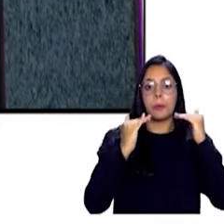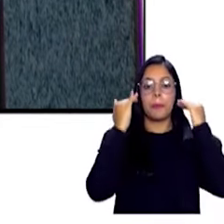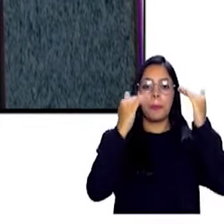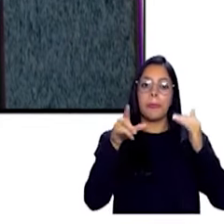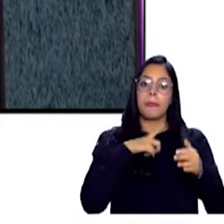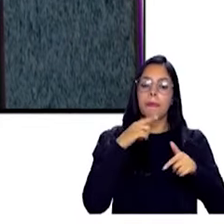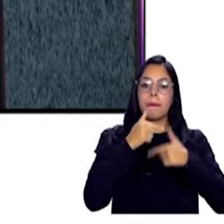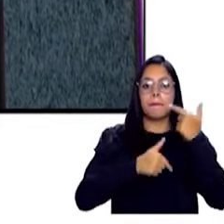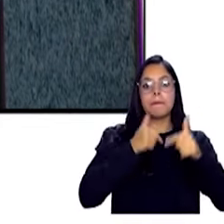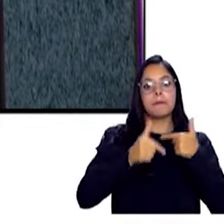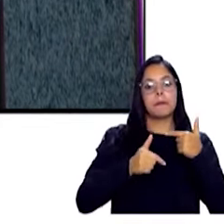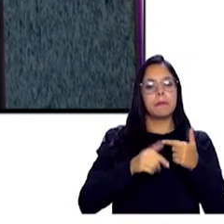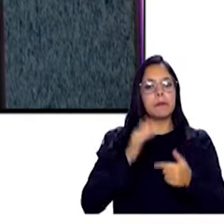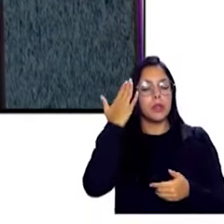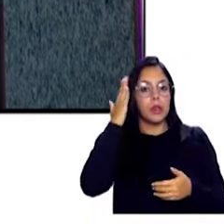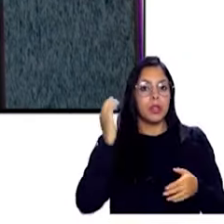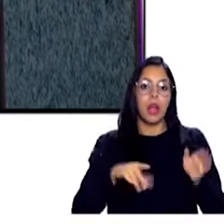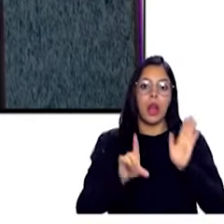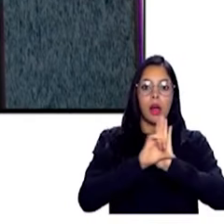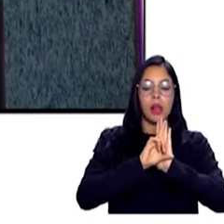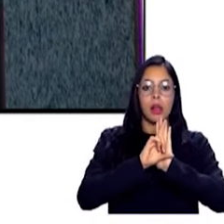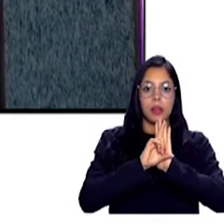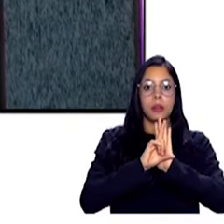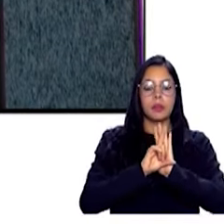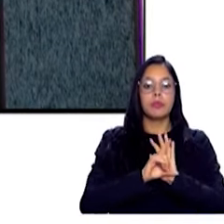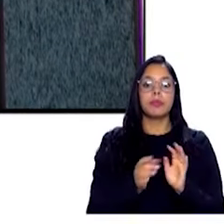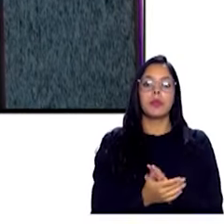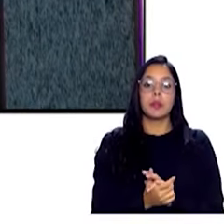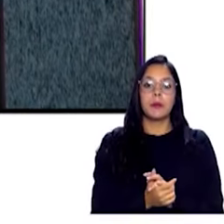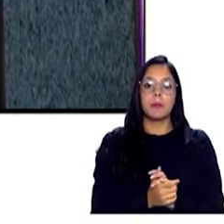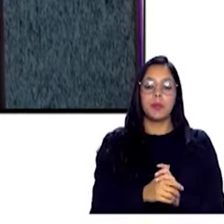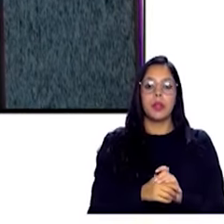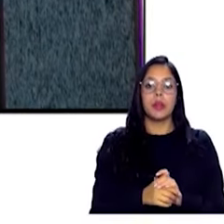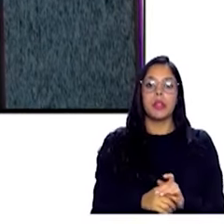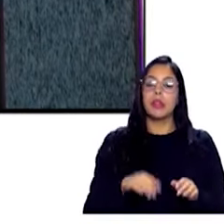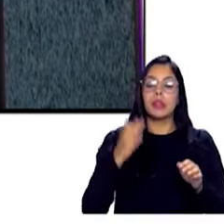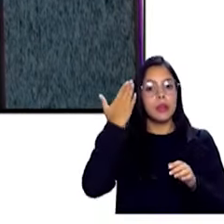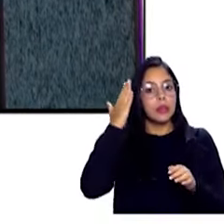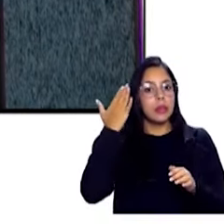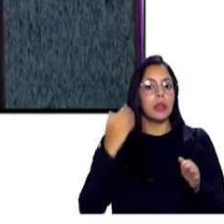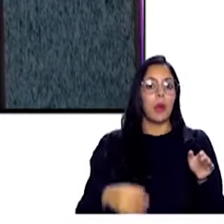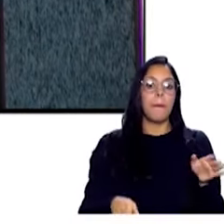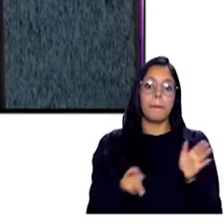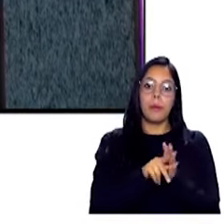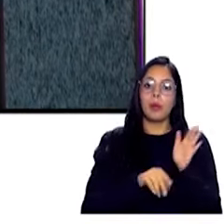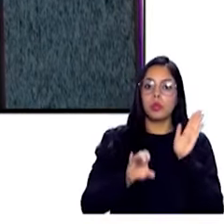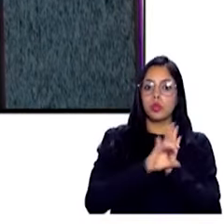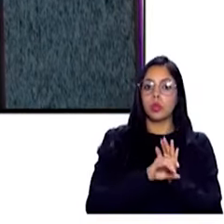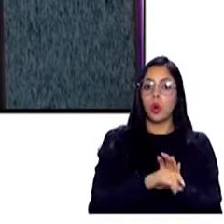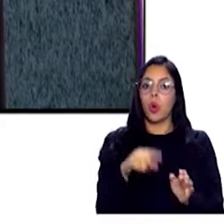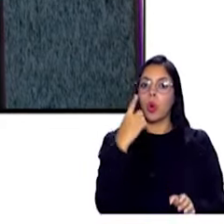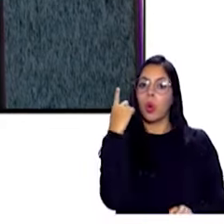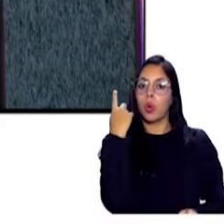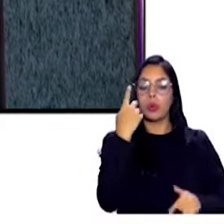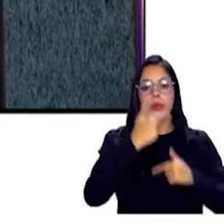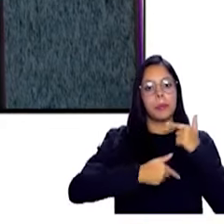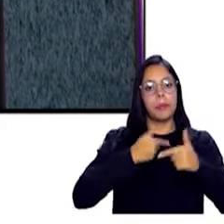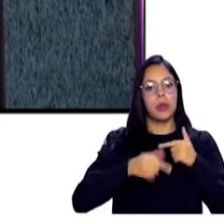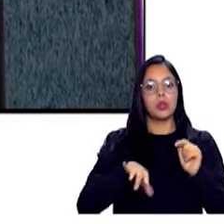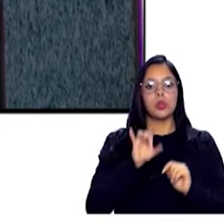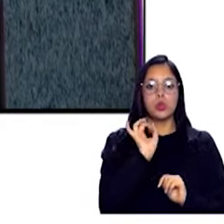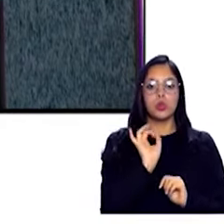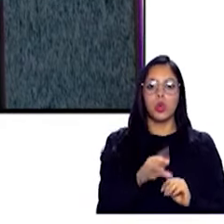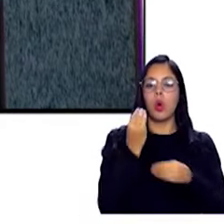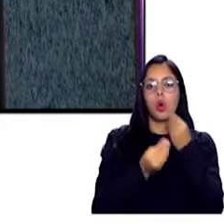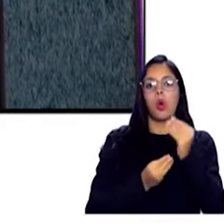função de Interpretação da Lei e de Interpretação da constitui uma só função como ocorre nos